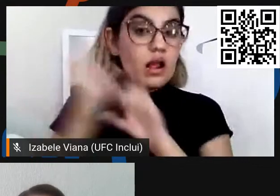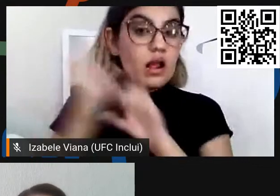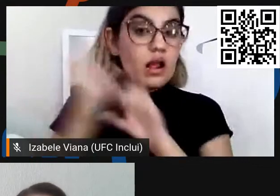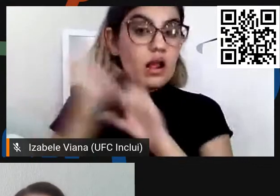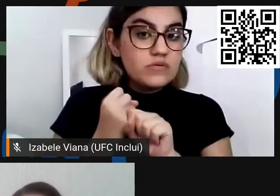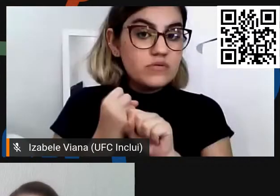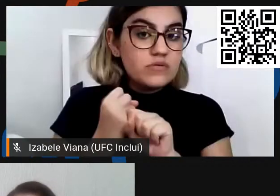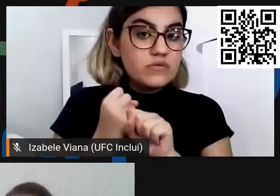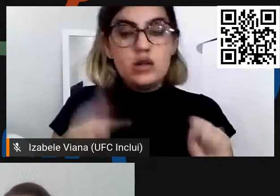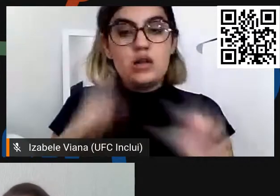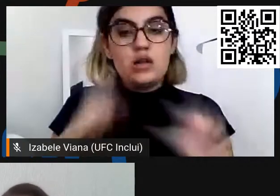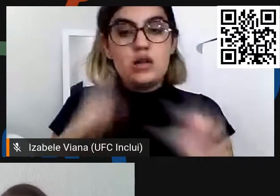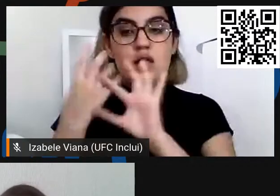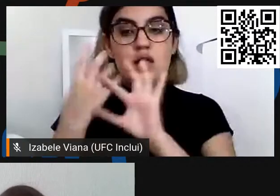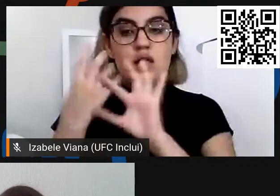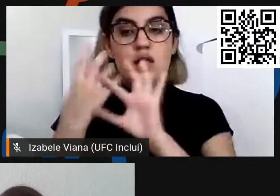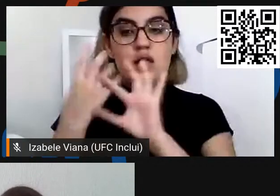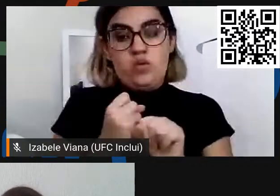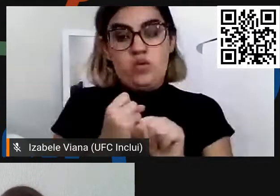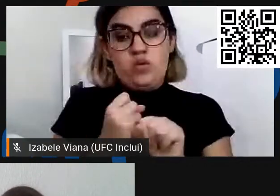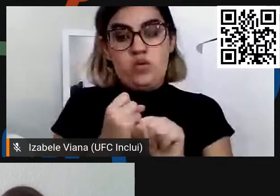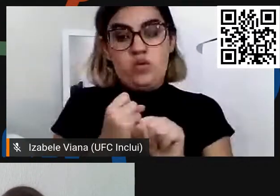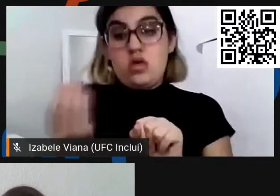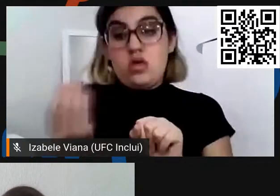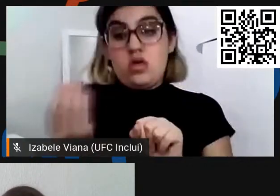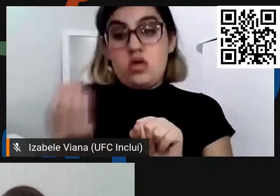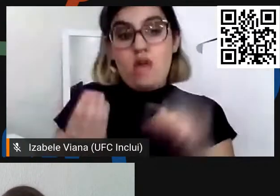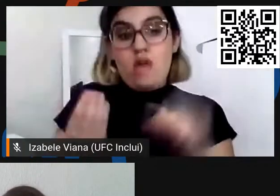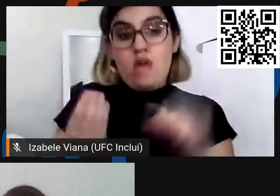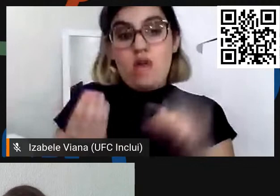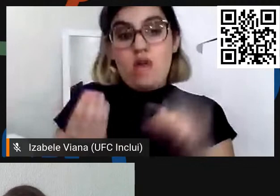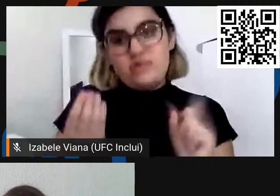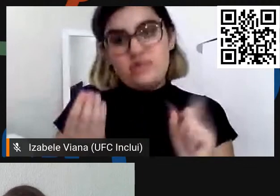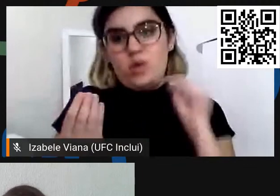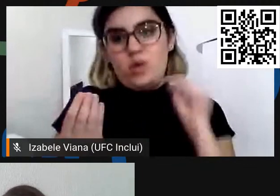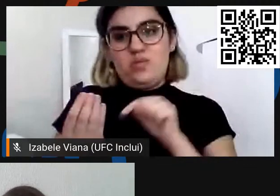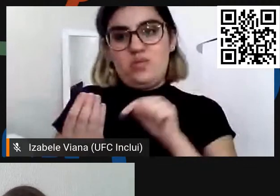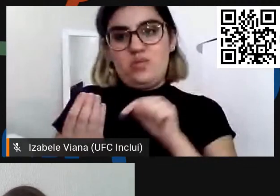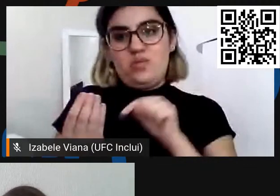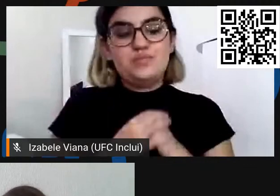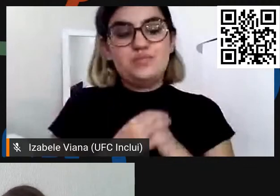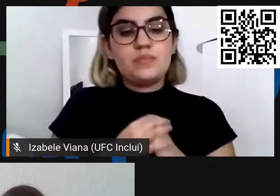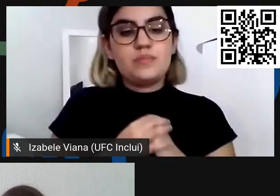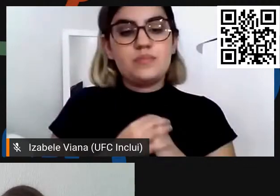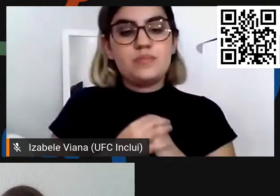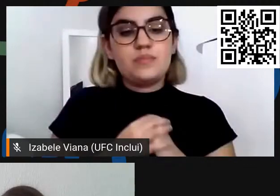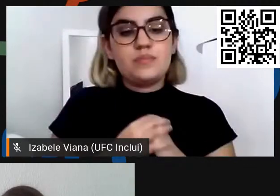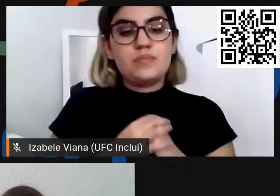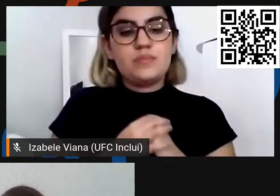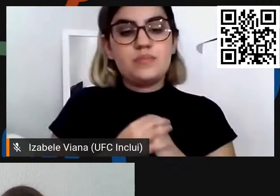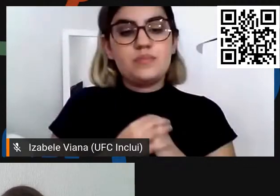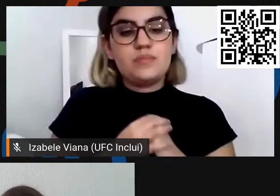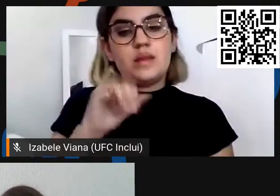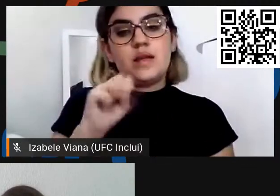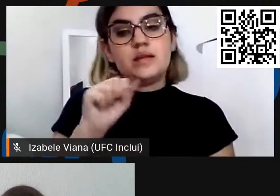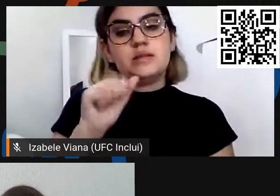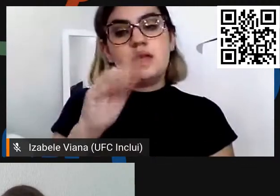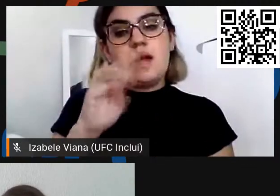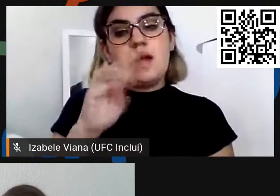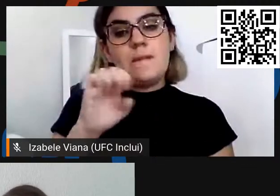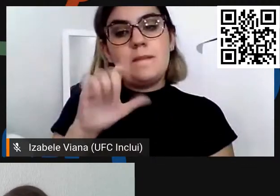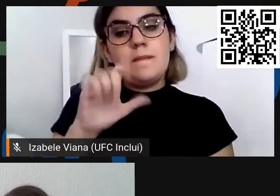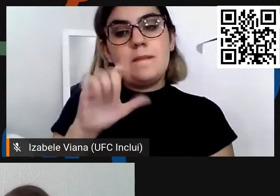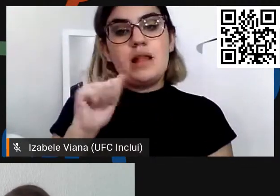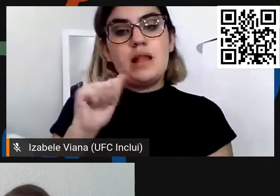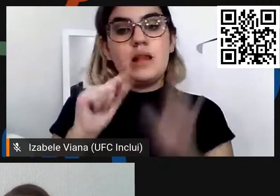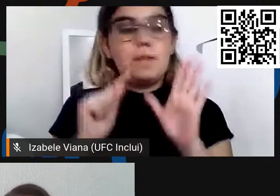revisões. Excelente, professora. Temos aqui uma pergunta da Isabela. Ela diz o seguinte: revisões